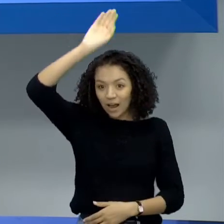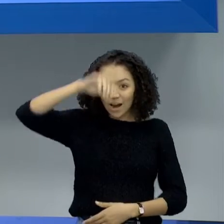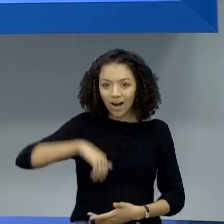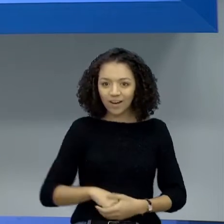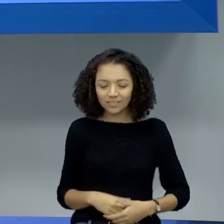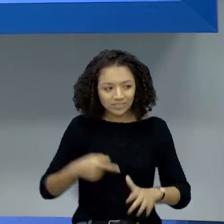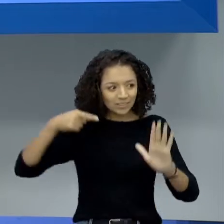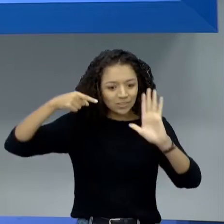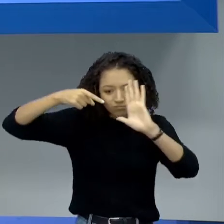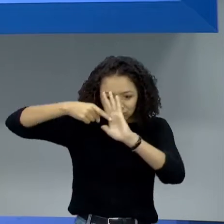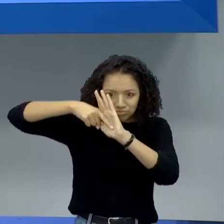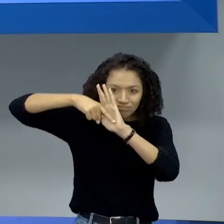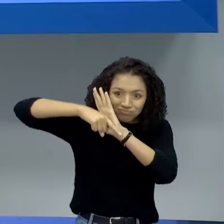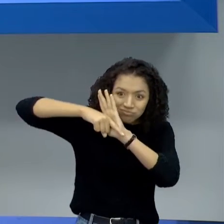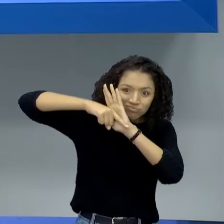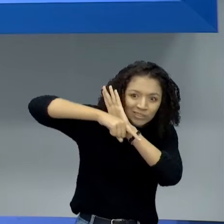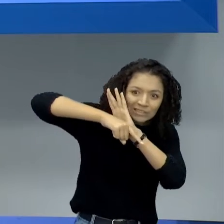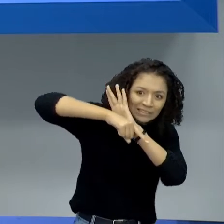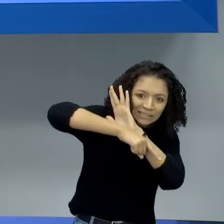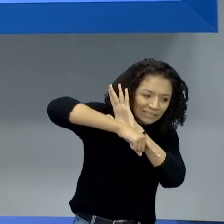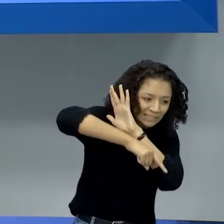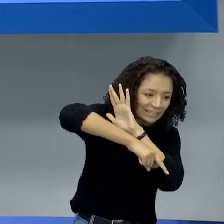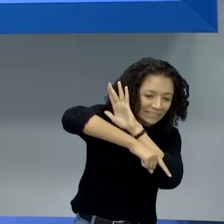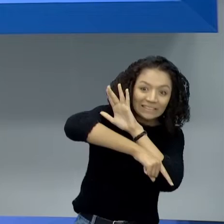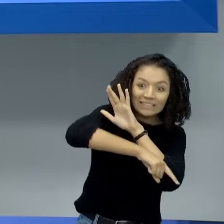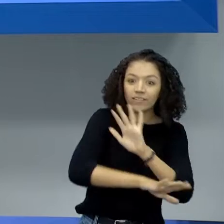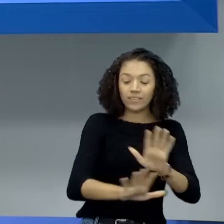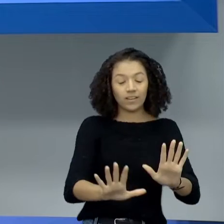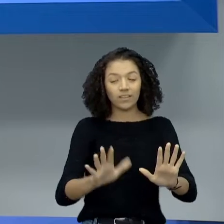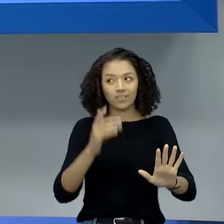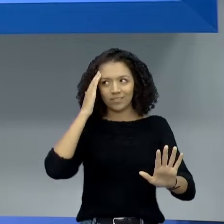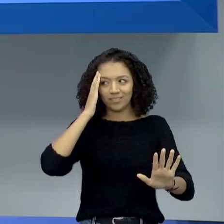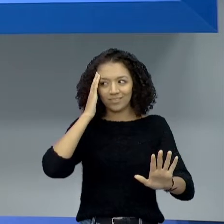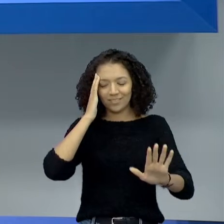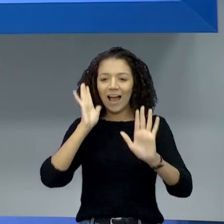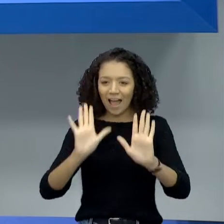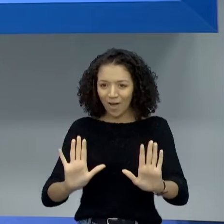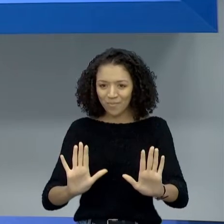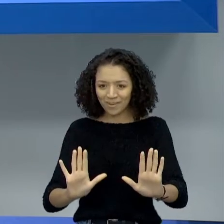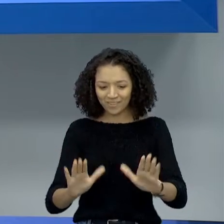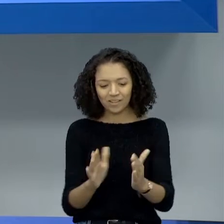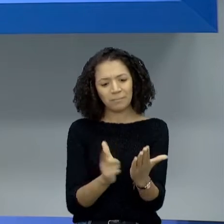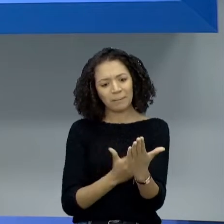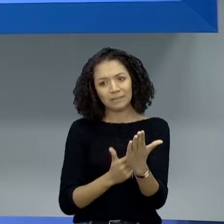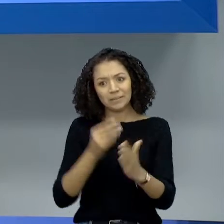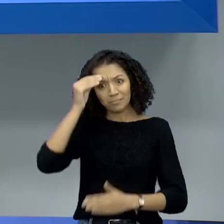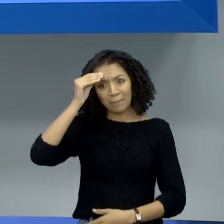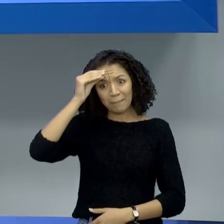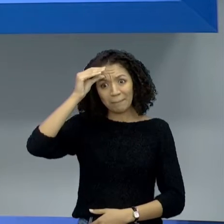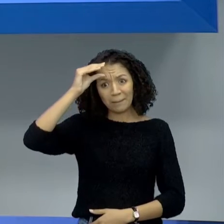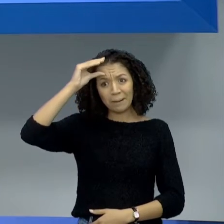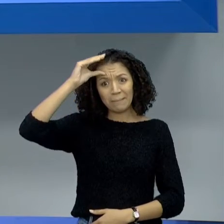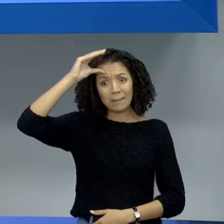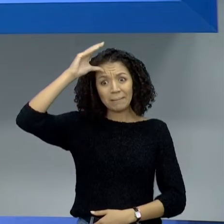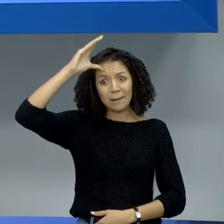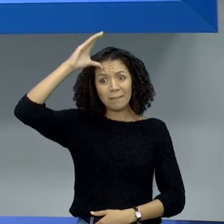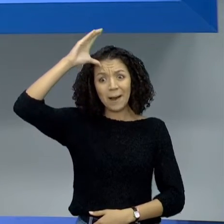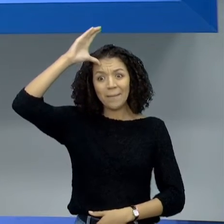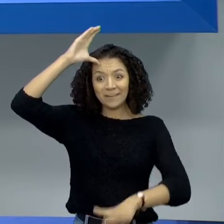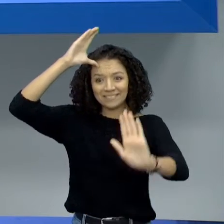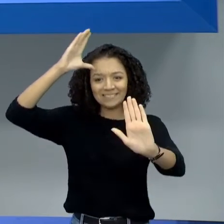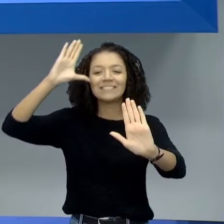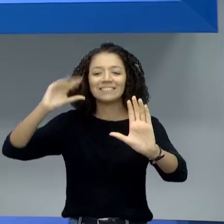e chega um determinado momento que eu tenho que parar e falar, não, calma, já tá bom, você já tem o conteúdo ali para a aula, né,